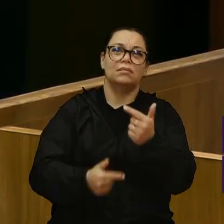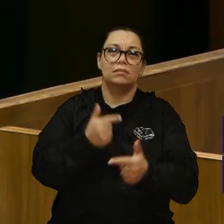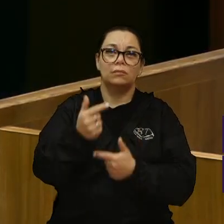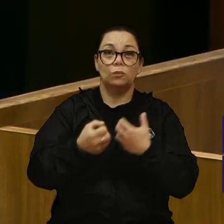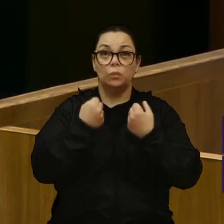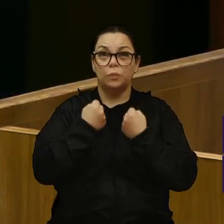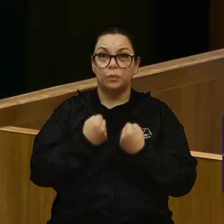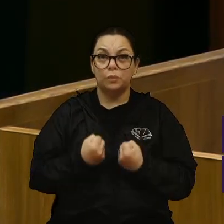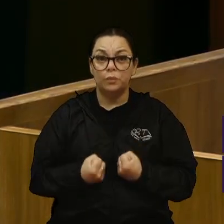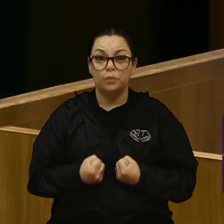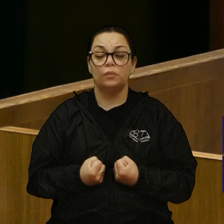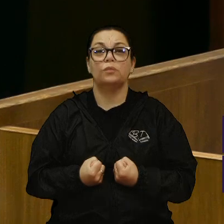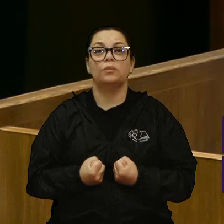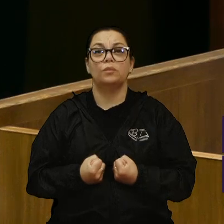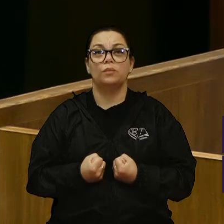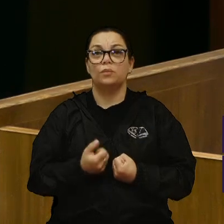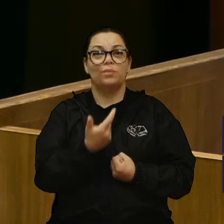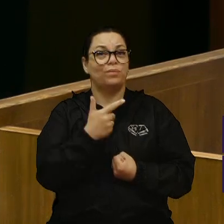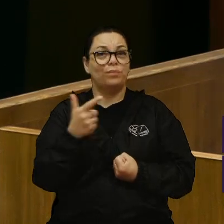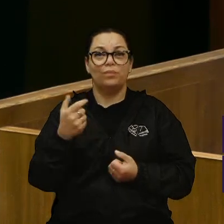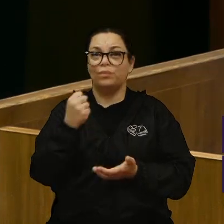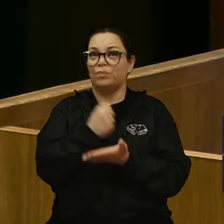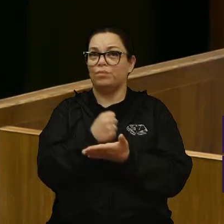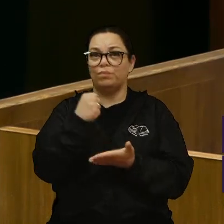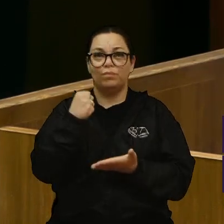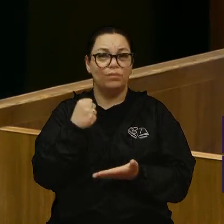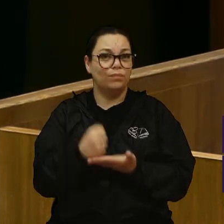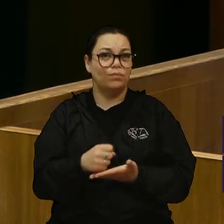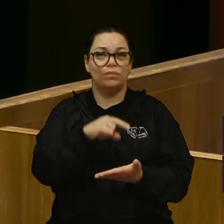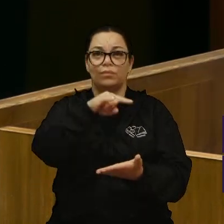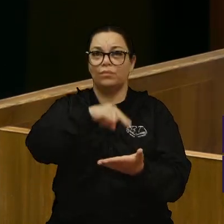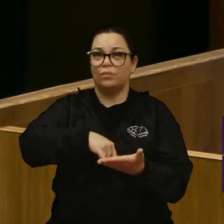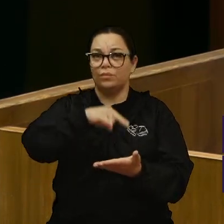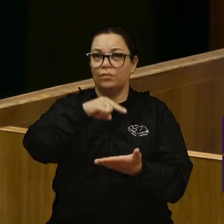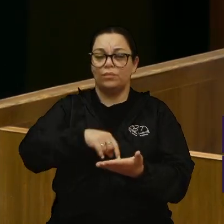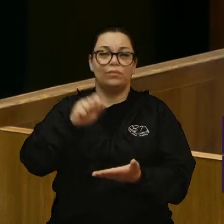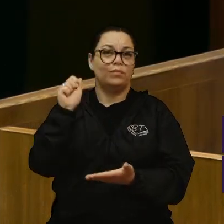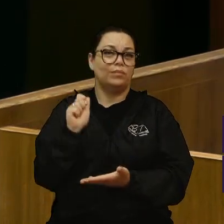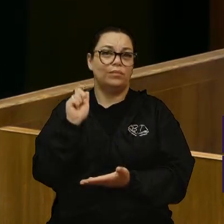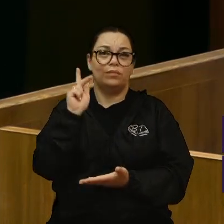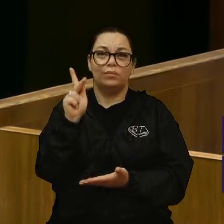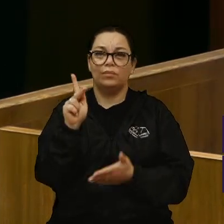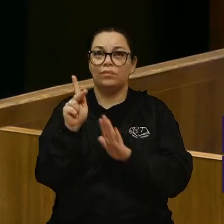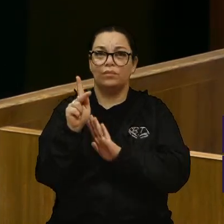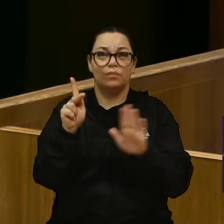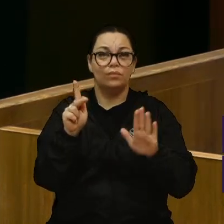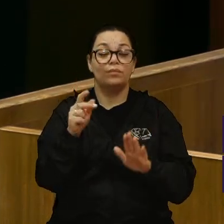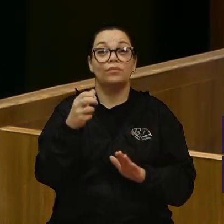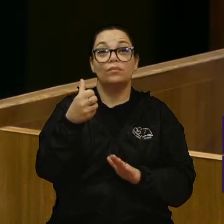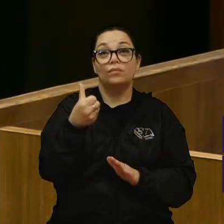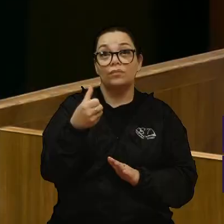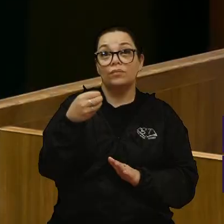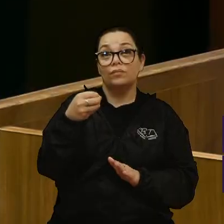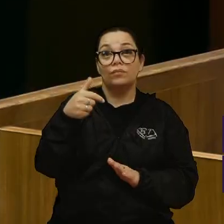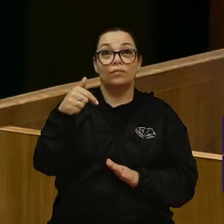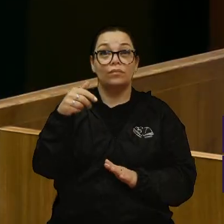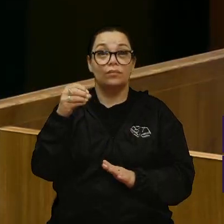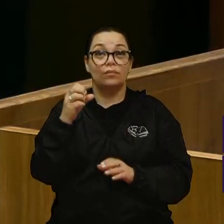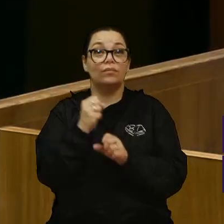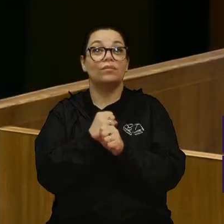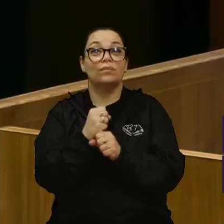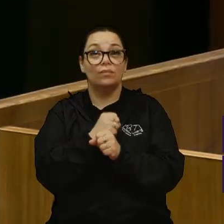pesado, muitas vezes sem registro, sem previdência, e que ao chegar aos 60, 70 anos ainda